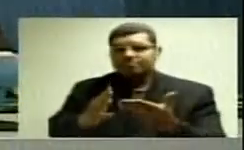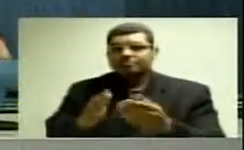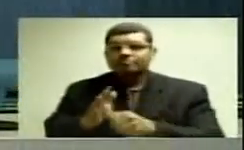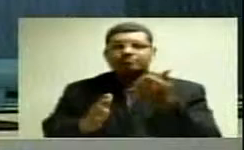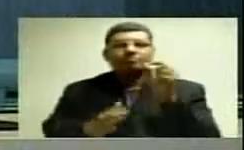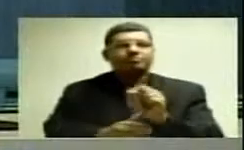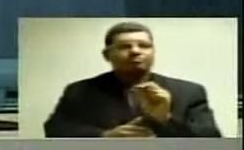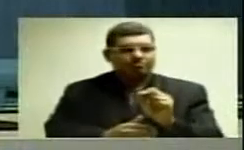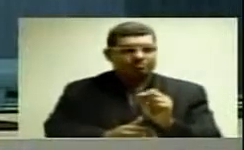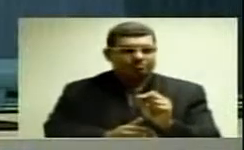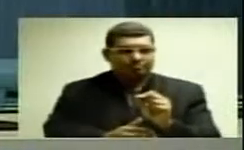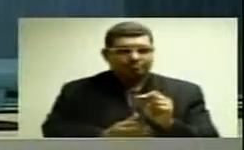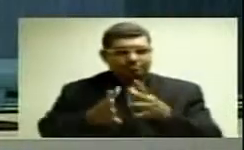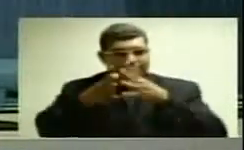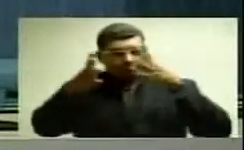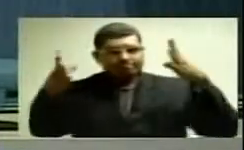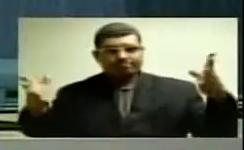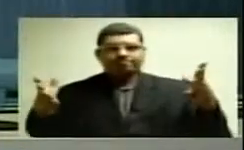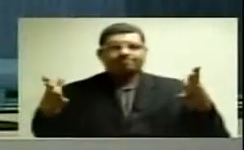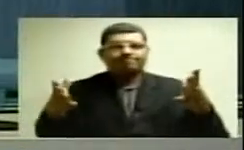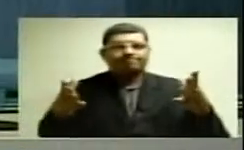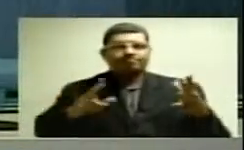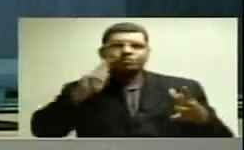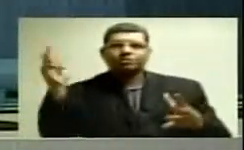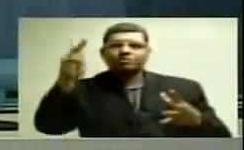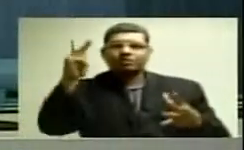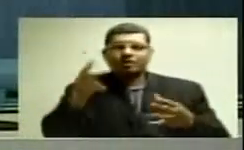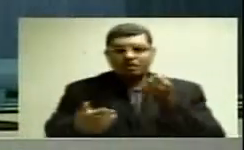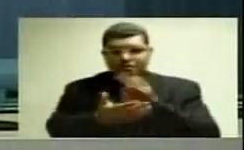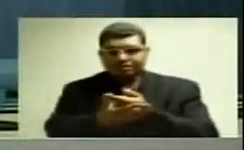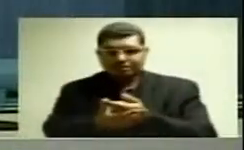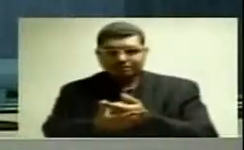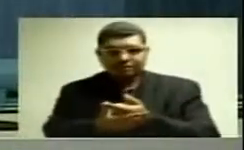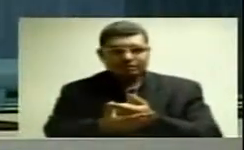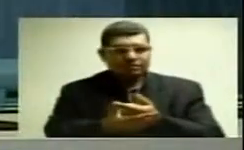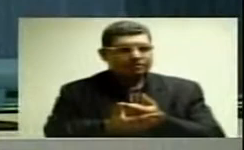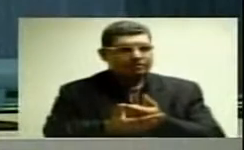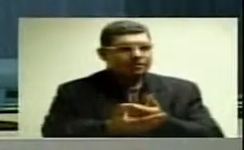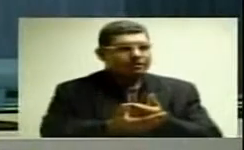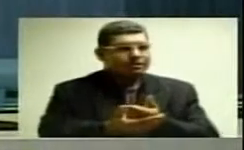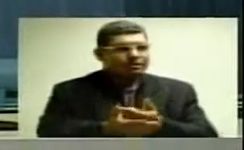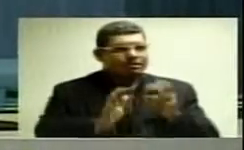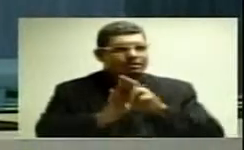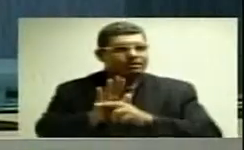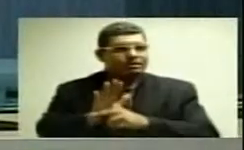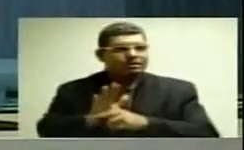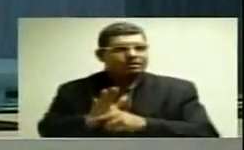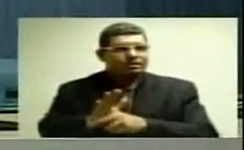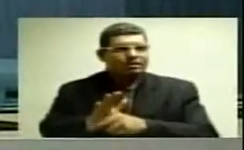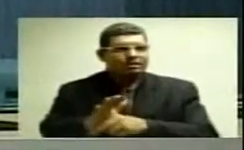O primeiro deles, o aumento do valor do pagamento de uma indenização